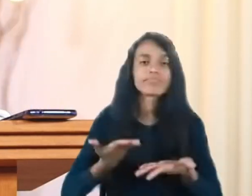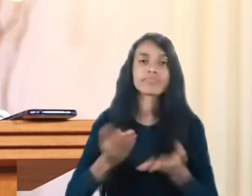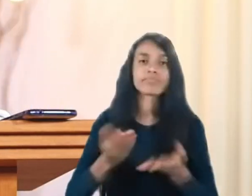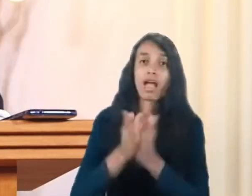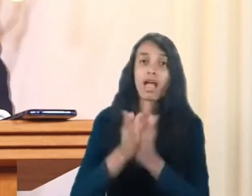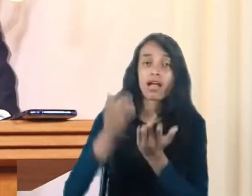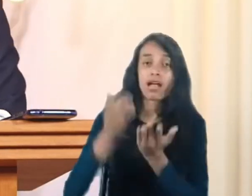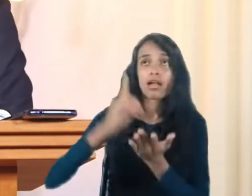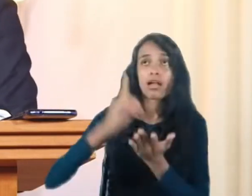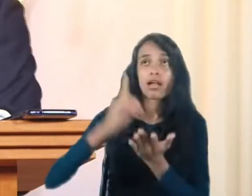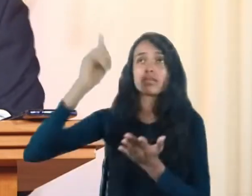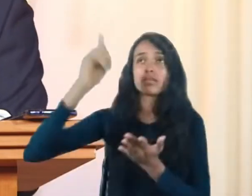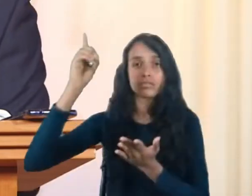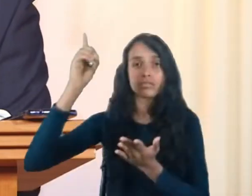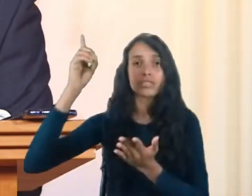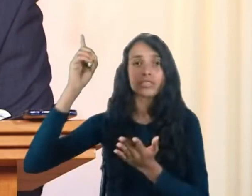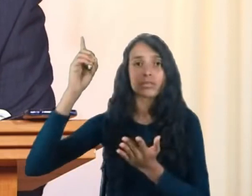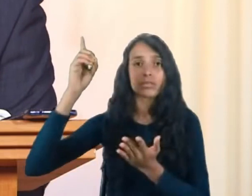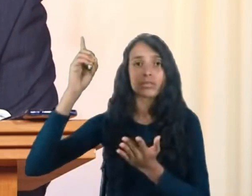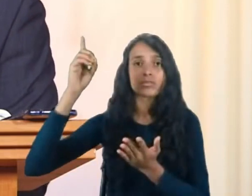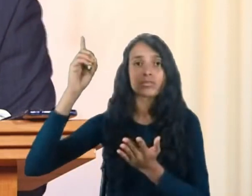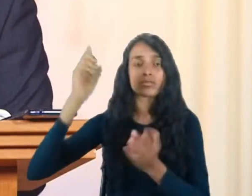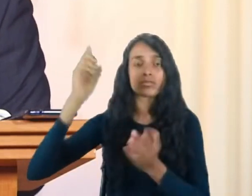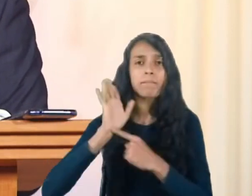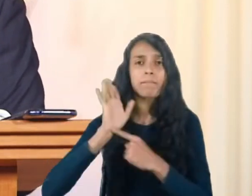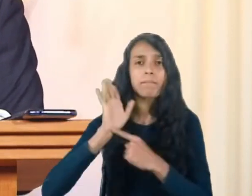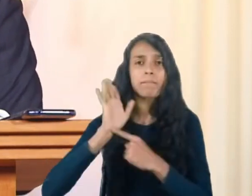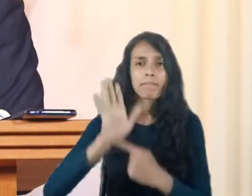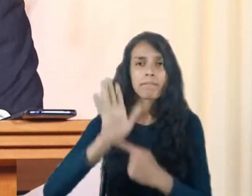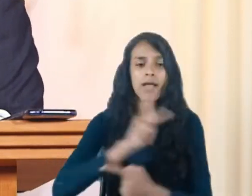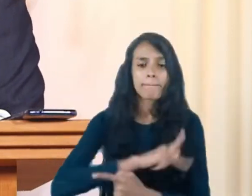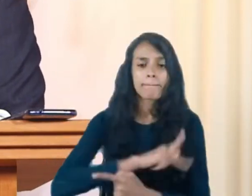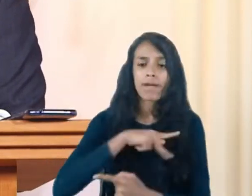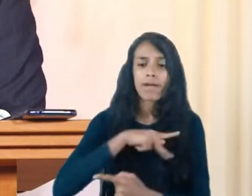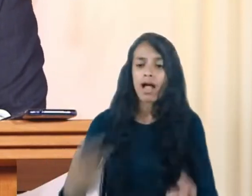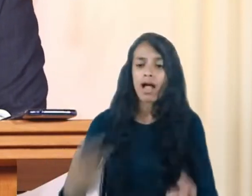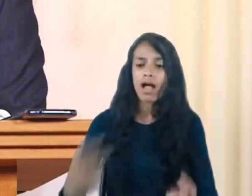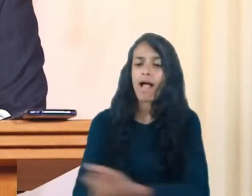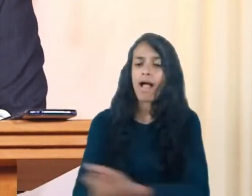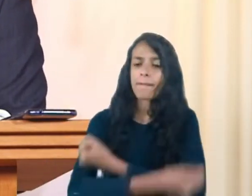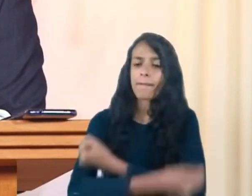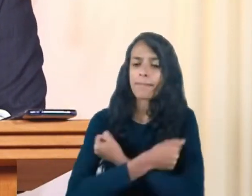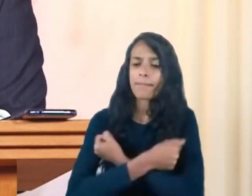diz que Paulo abraçou o jovem morto.